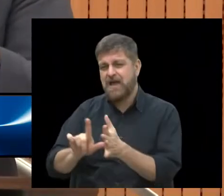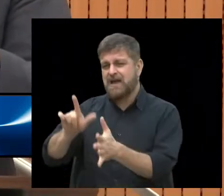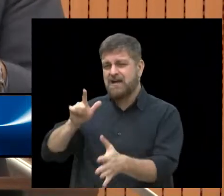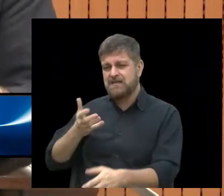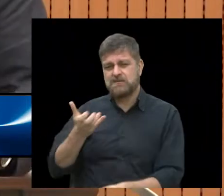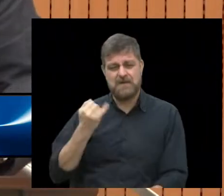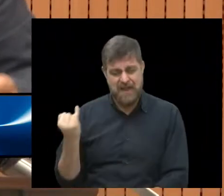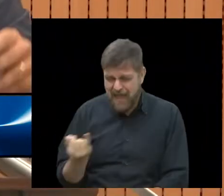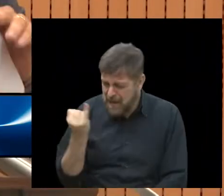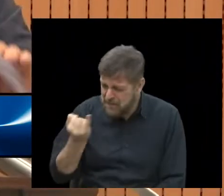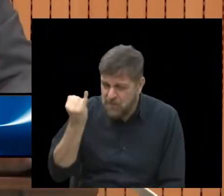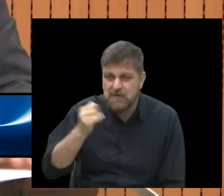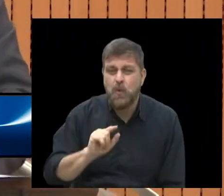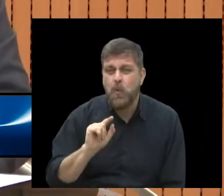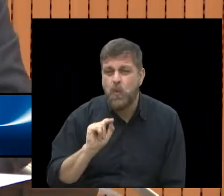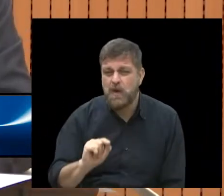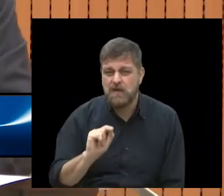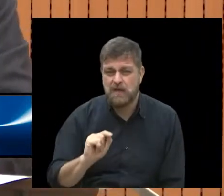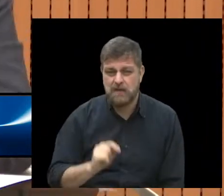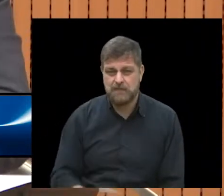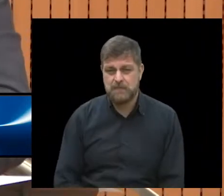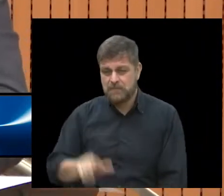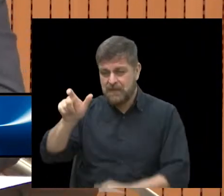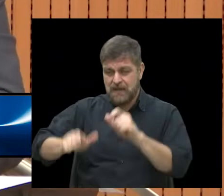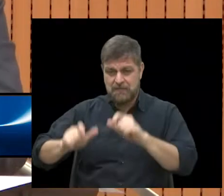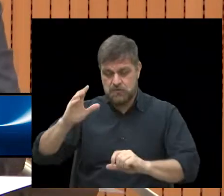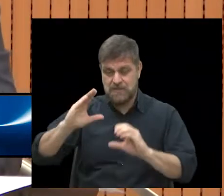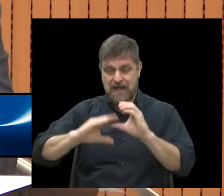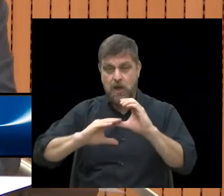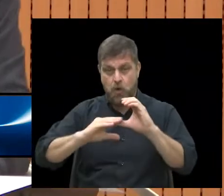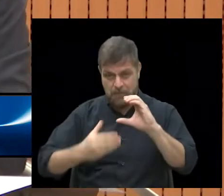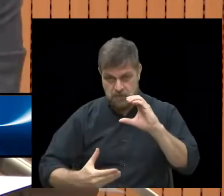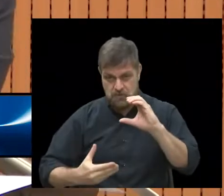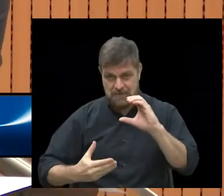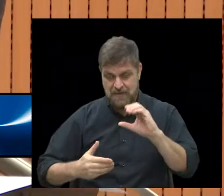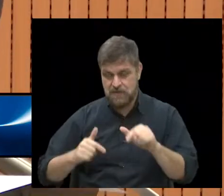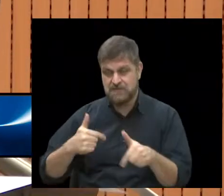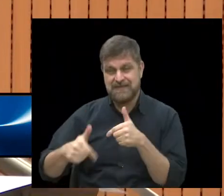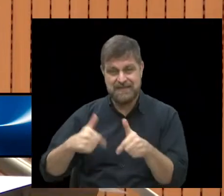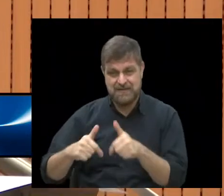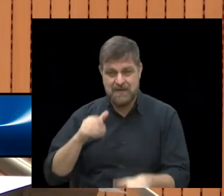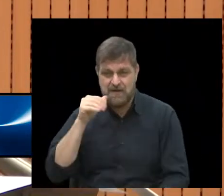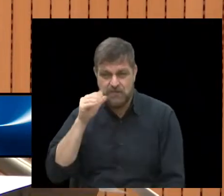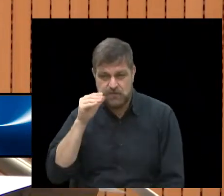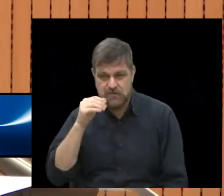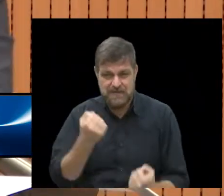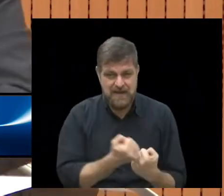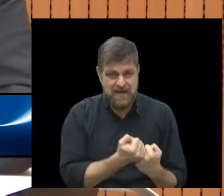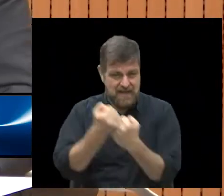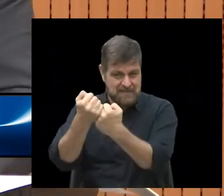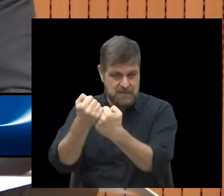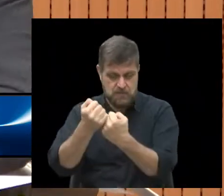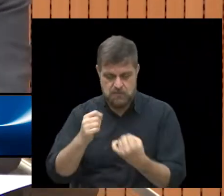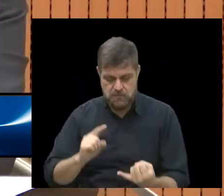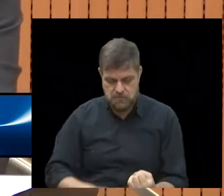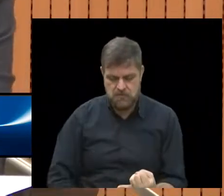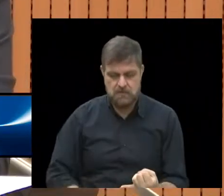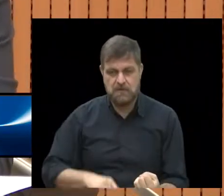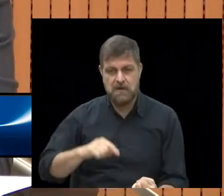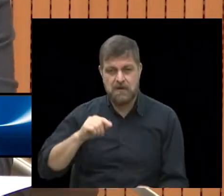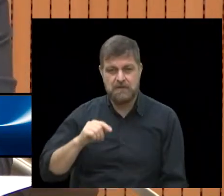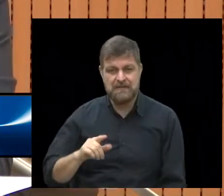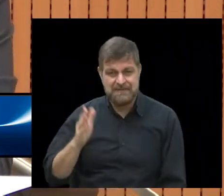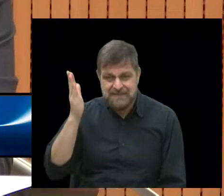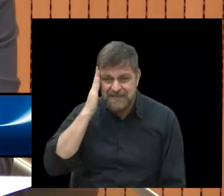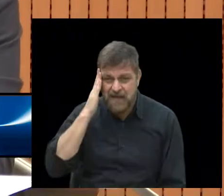acho importante, todos comissionados que estão aqui, né, assessores,